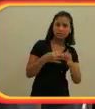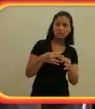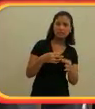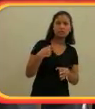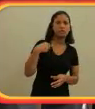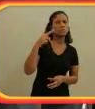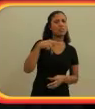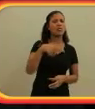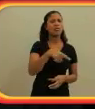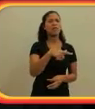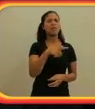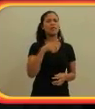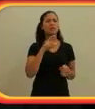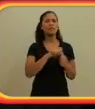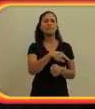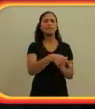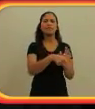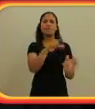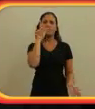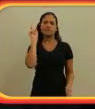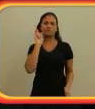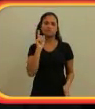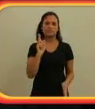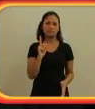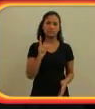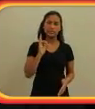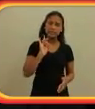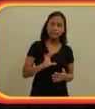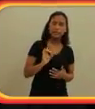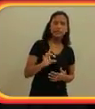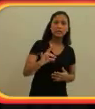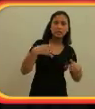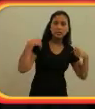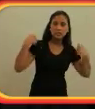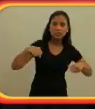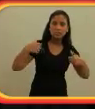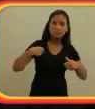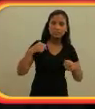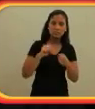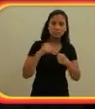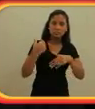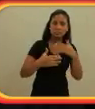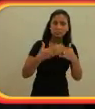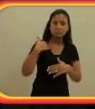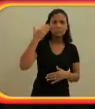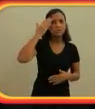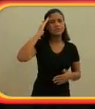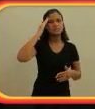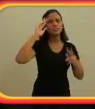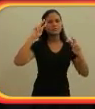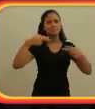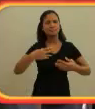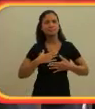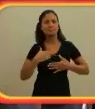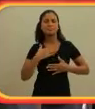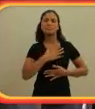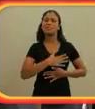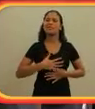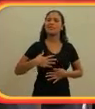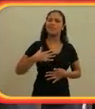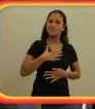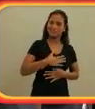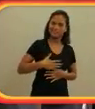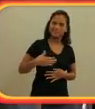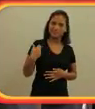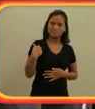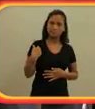um exercício. A gente conversa sobre textos, sobre filosofias. Eu me vejo